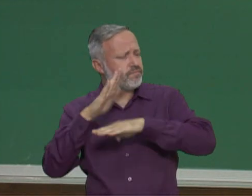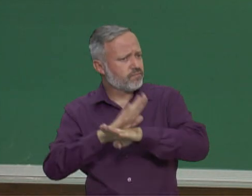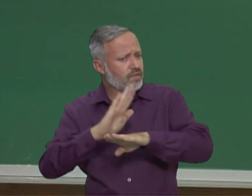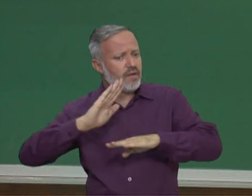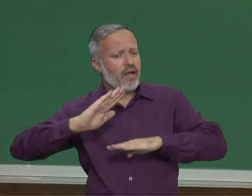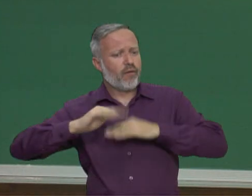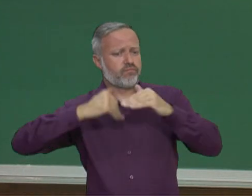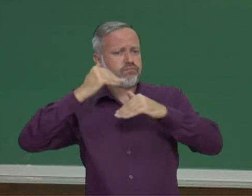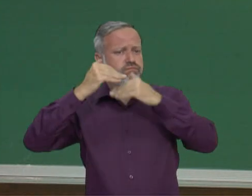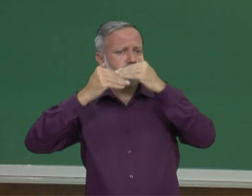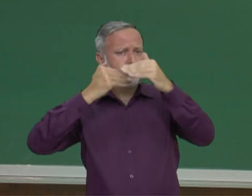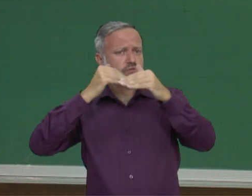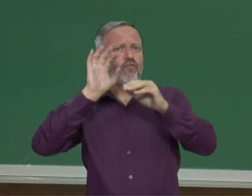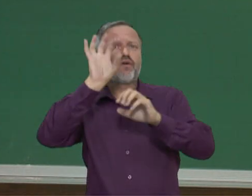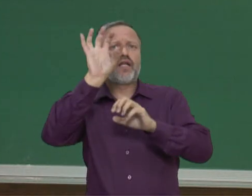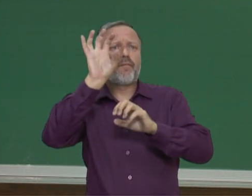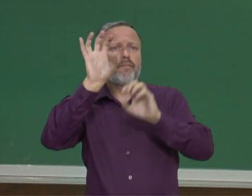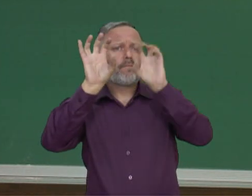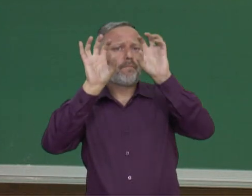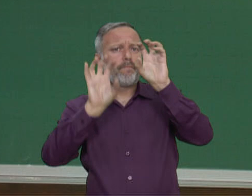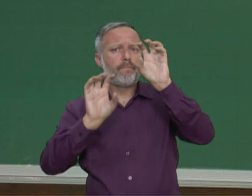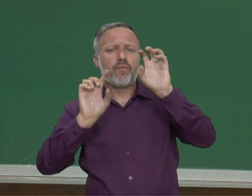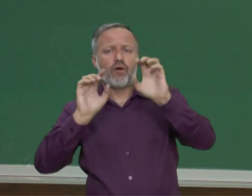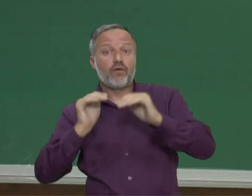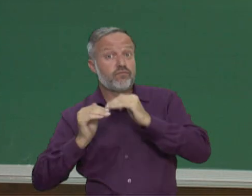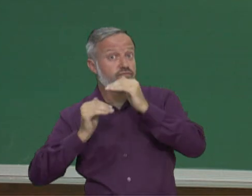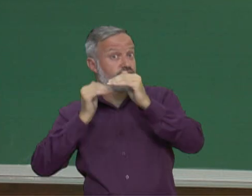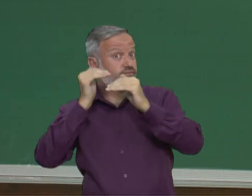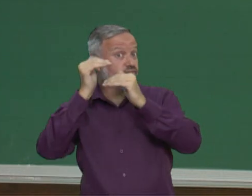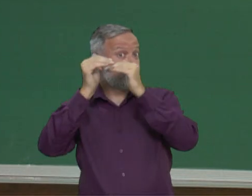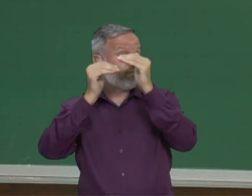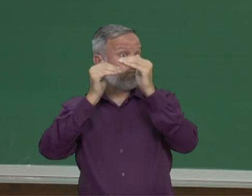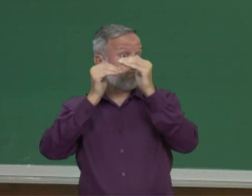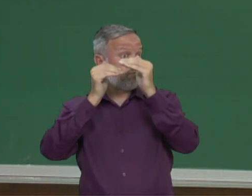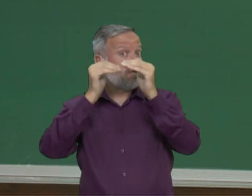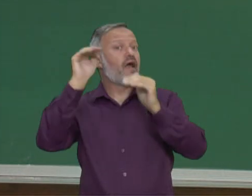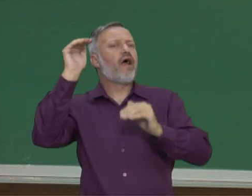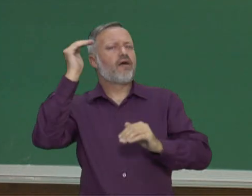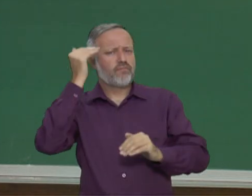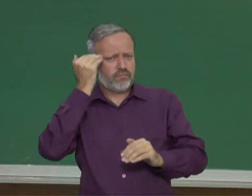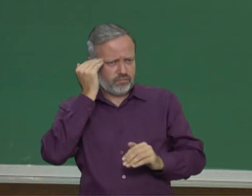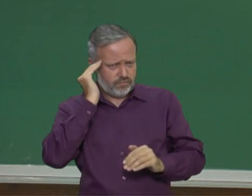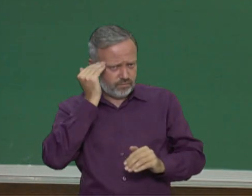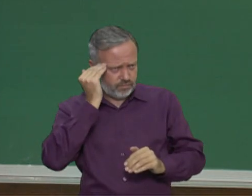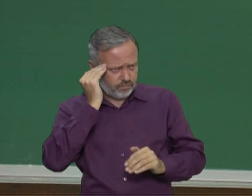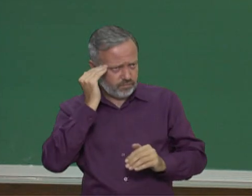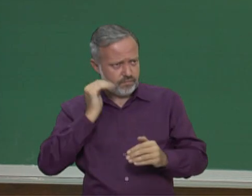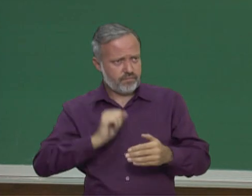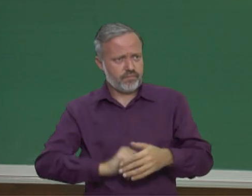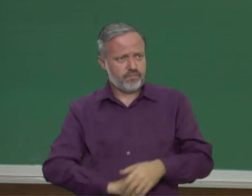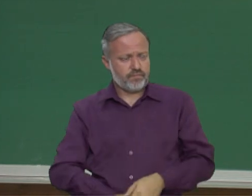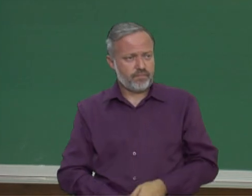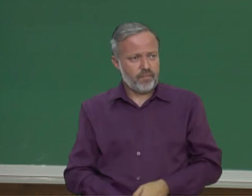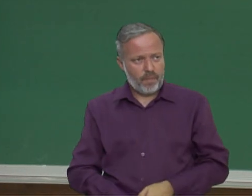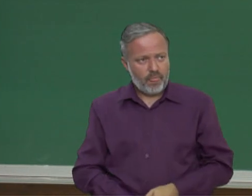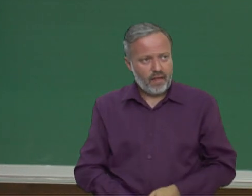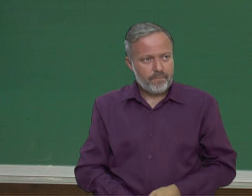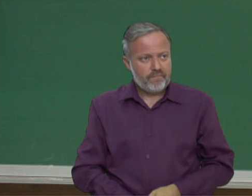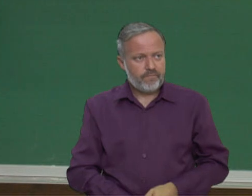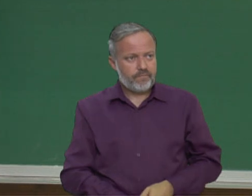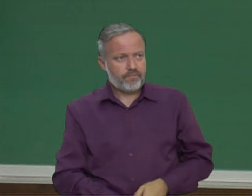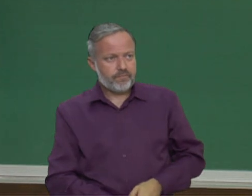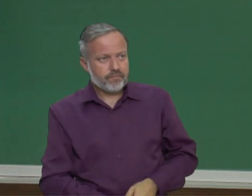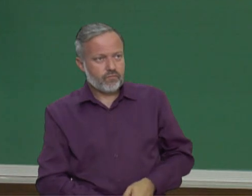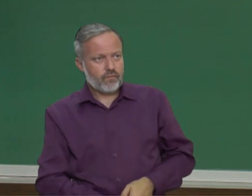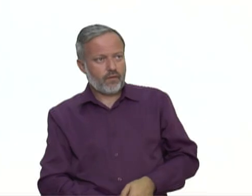desenvolver aquele bloco, né, economicamente. Mais ou menos deu para entender? Então tá bom, daqui a pouco a gente vai esclarecer um pouquinho melhor. Vamos lá.